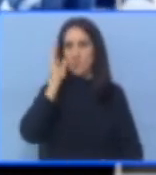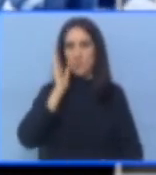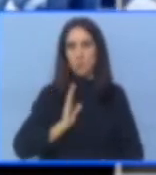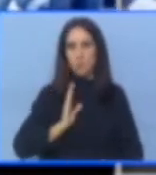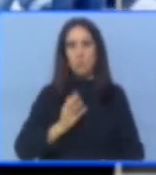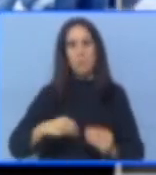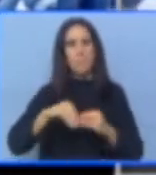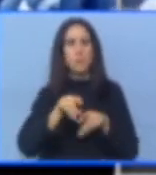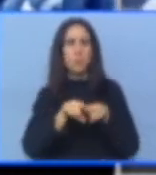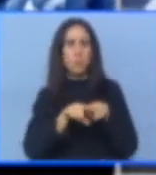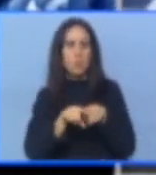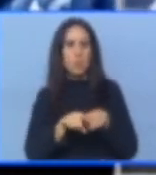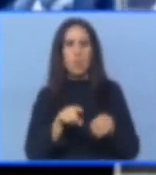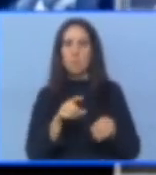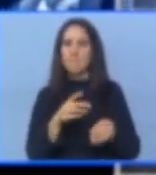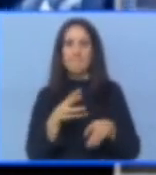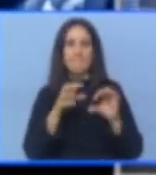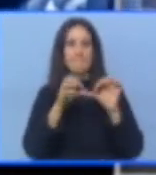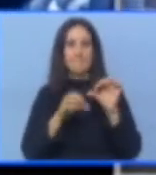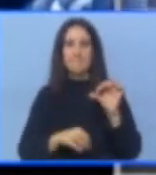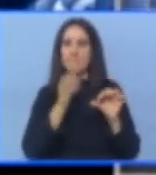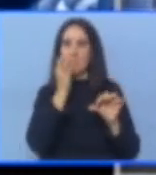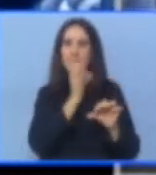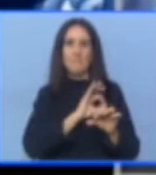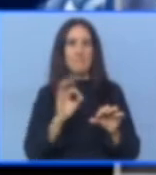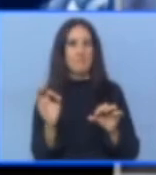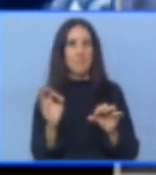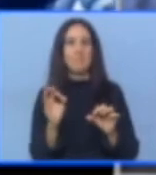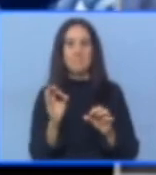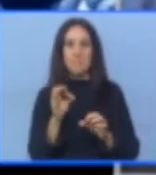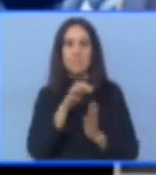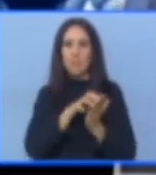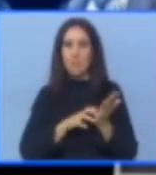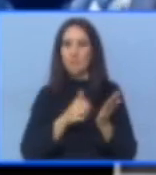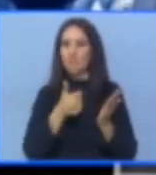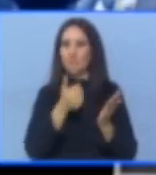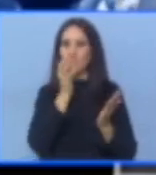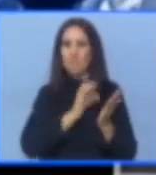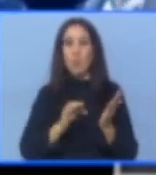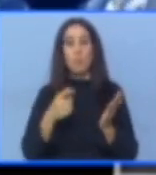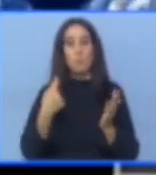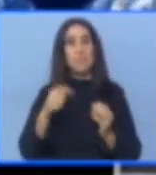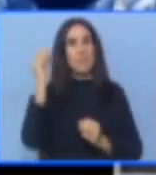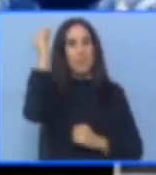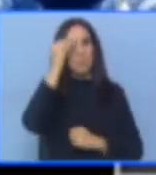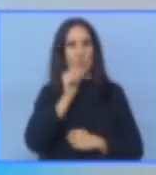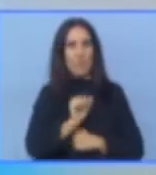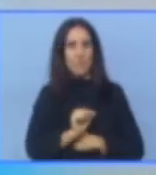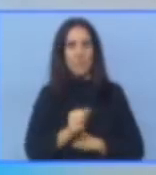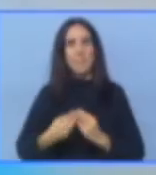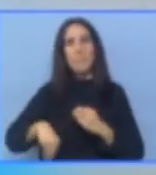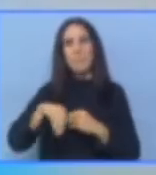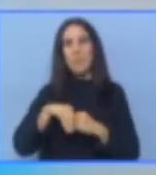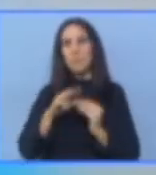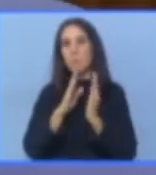natureza política, também outro excelente trabalho, excelente texto do nosso Presidente da República. Para além do contributo